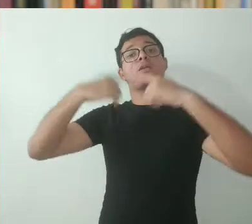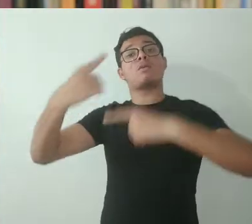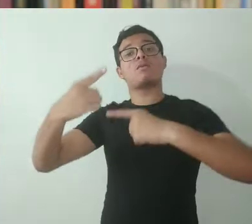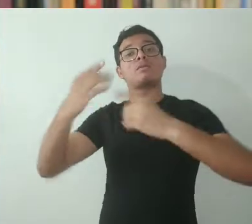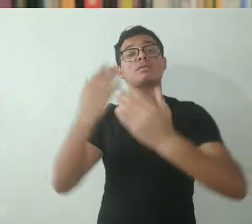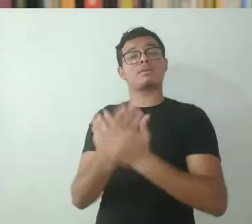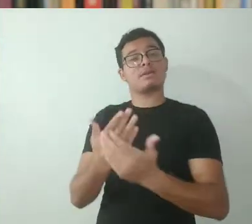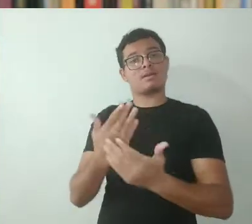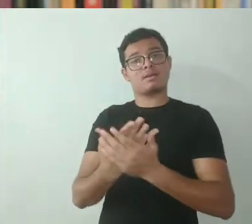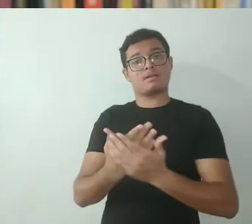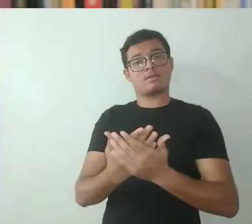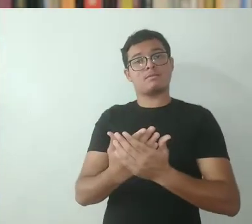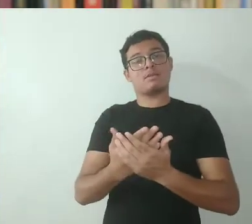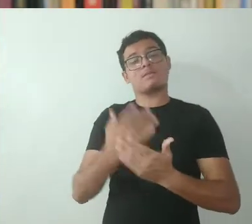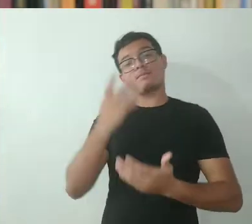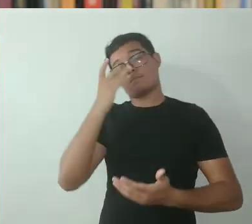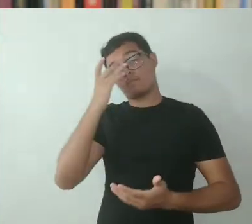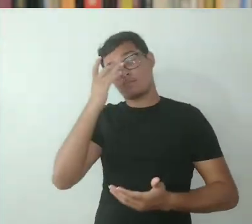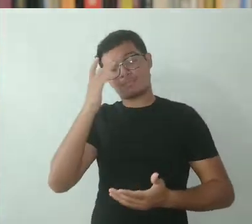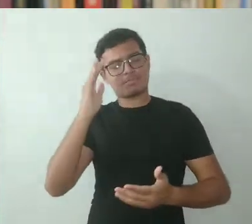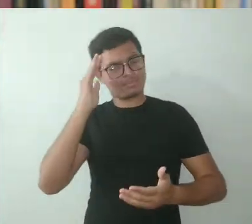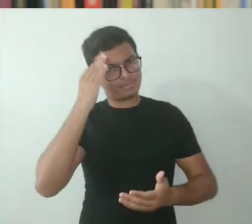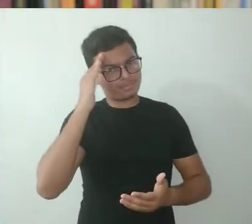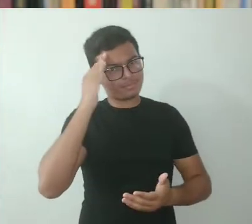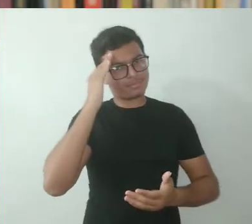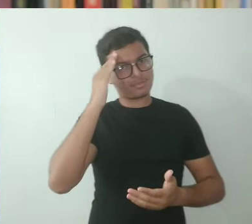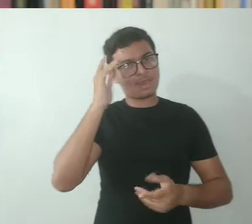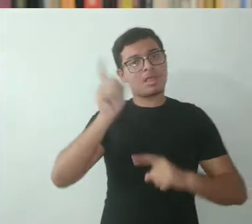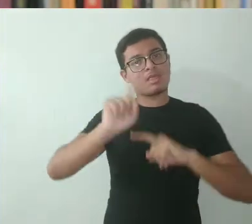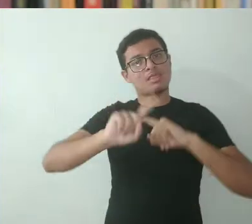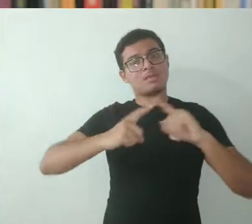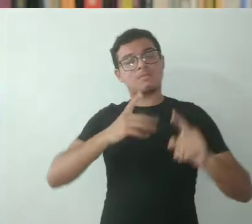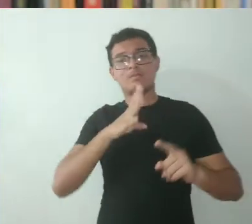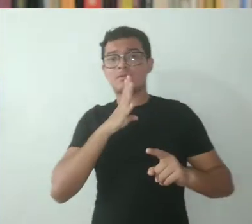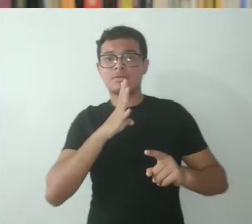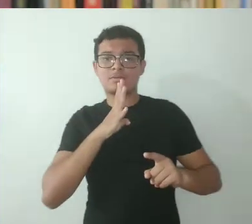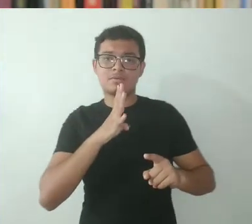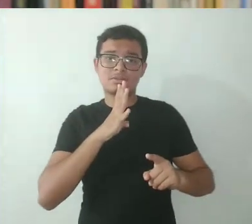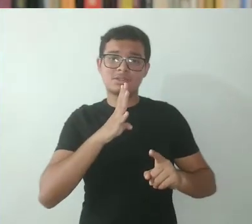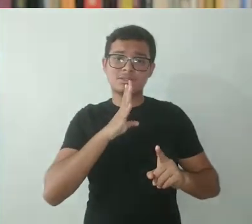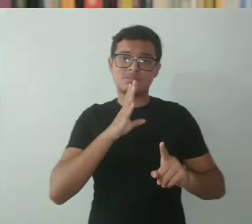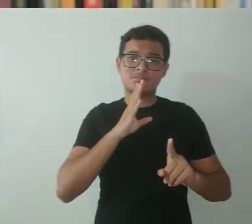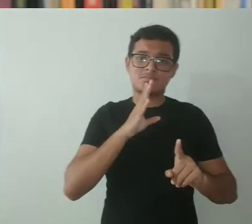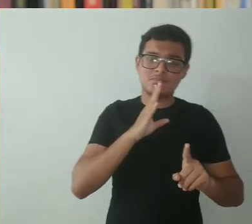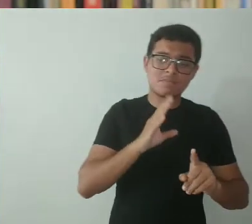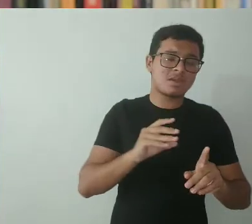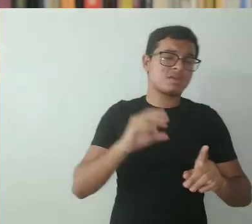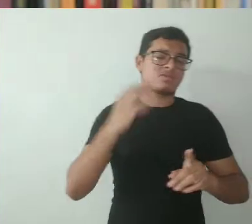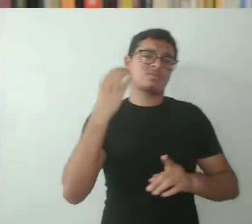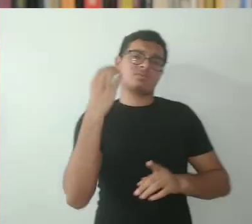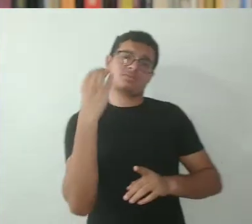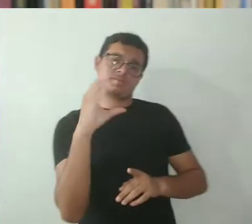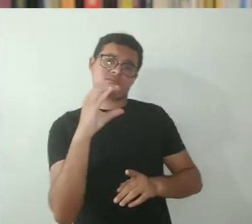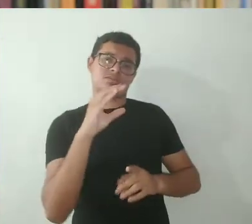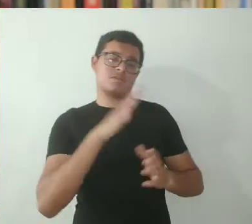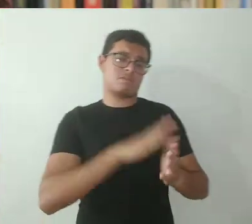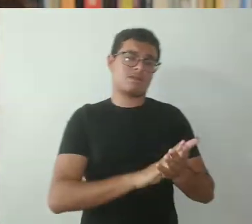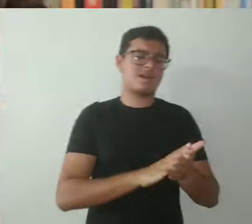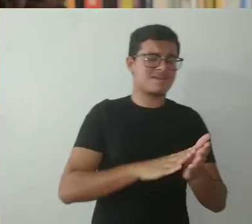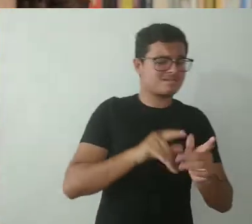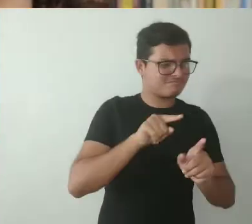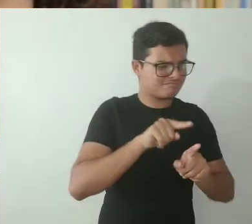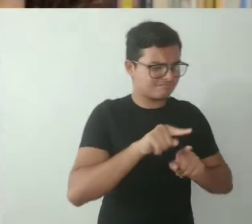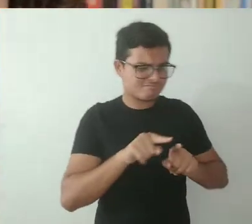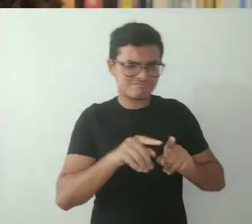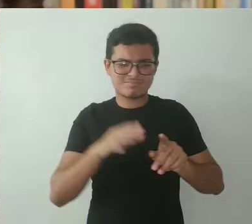gente tem que entender aqui é que depois que veio o conhecimento científico, para entender a sociedade, a gente